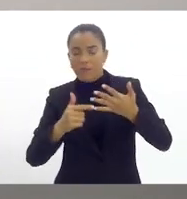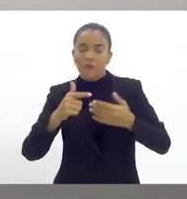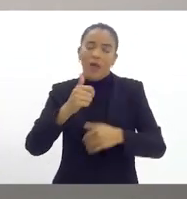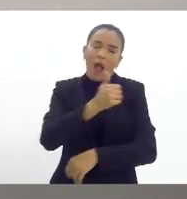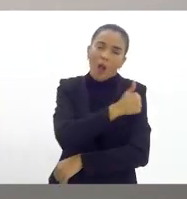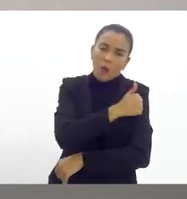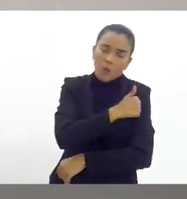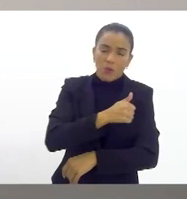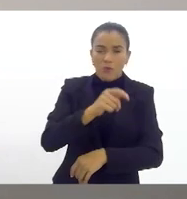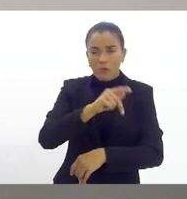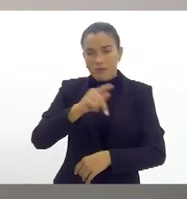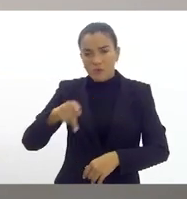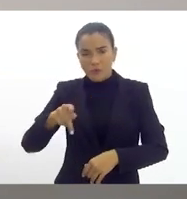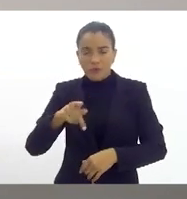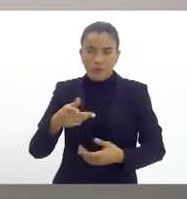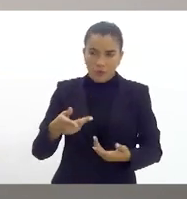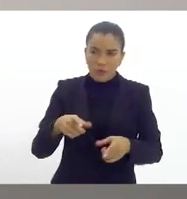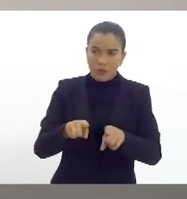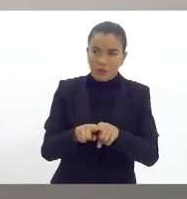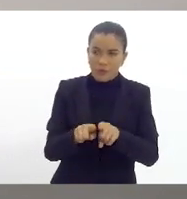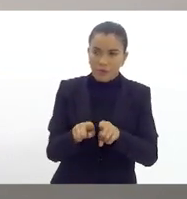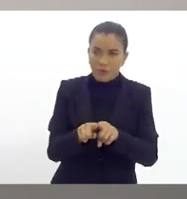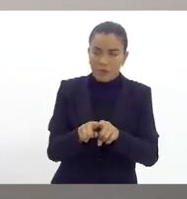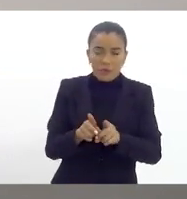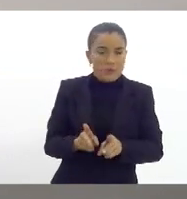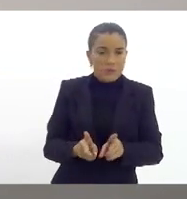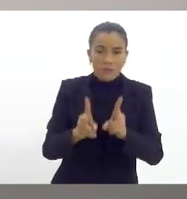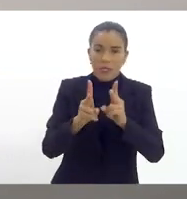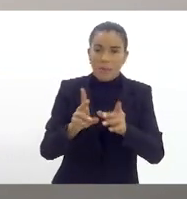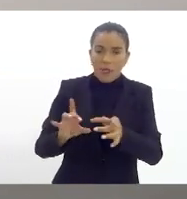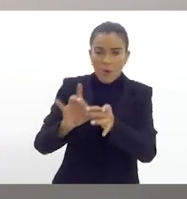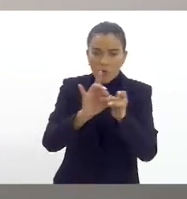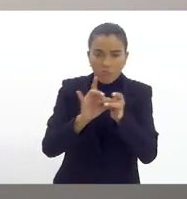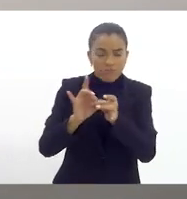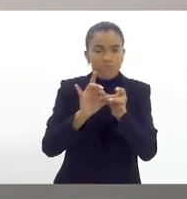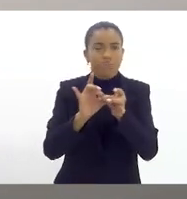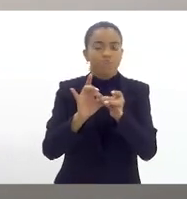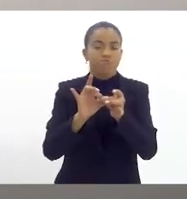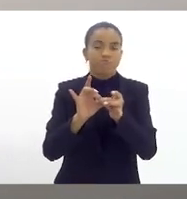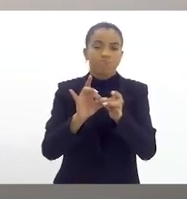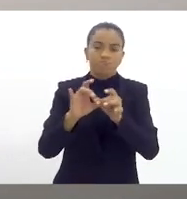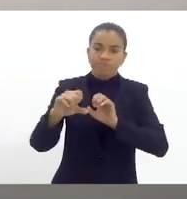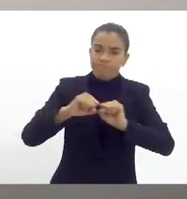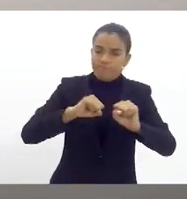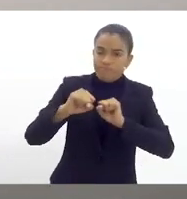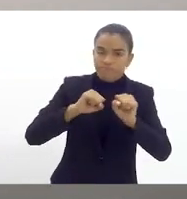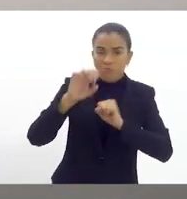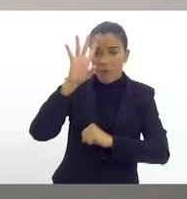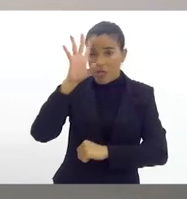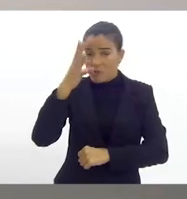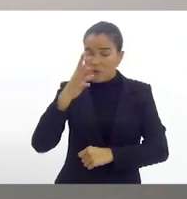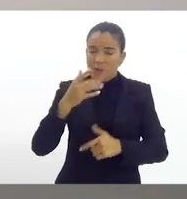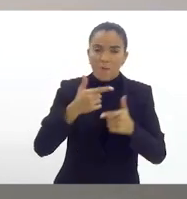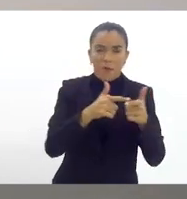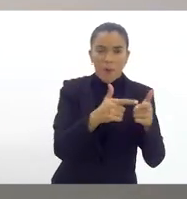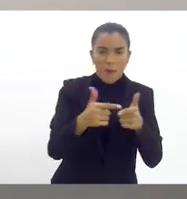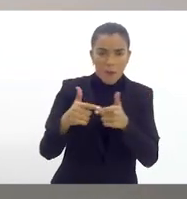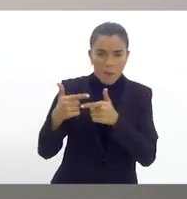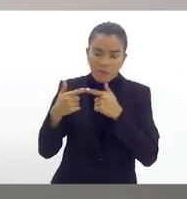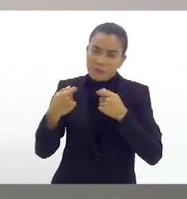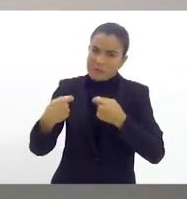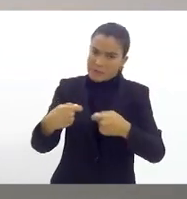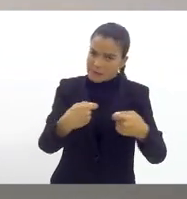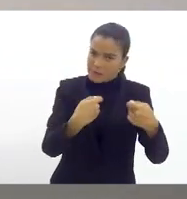professores então sempre unidas para poder resolver determinados problemas que precisa